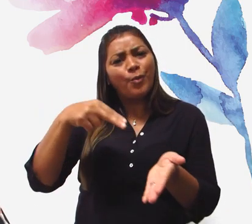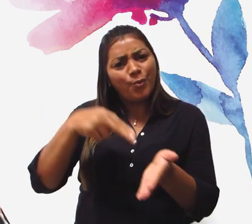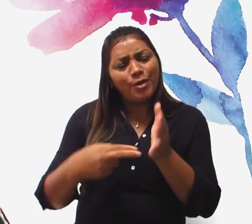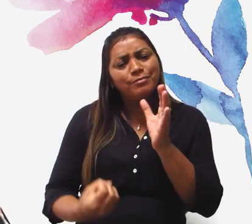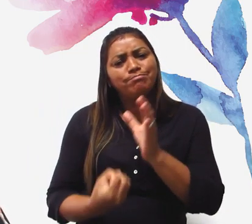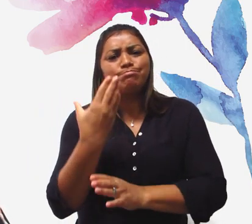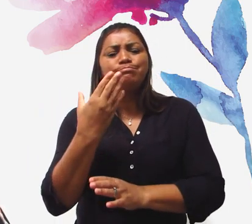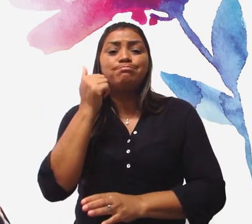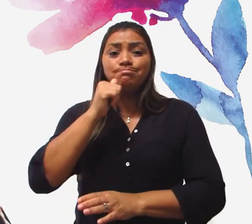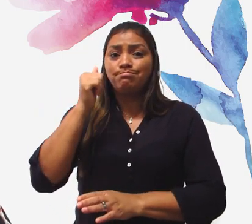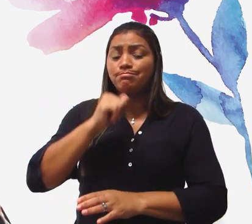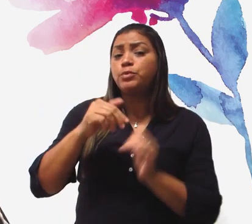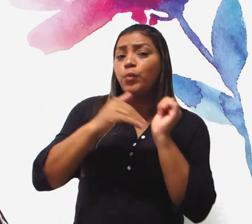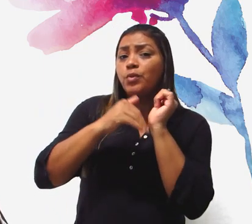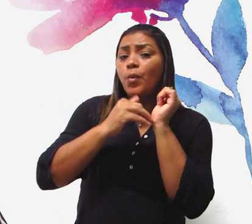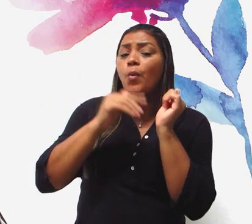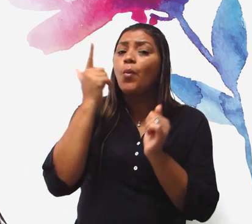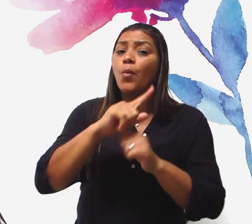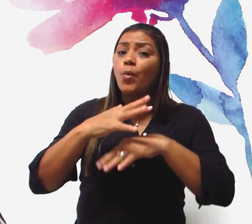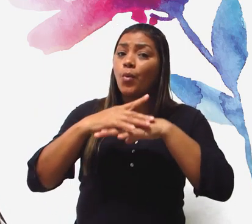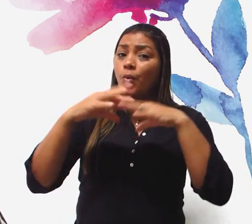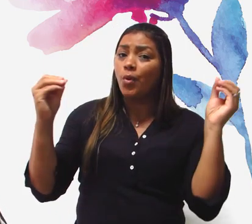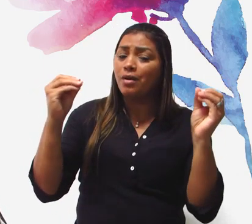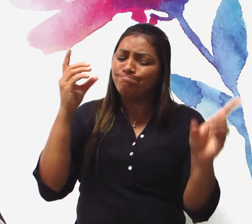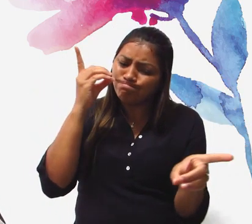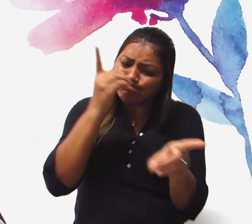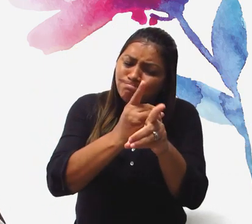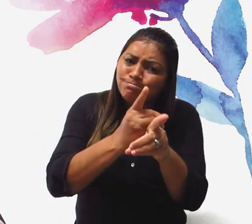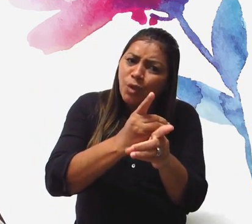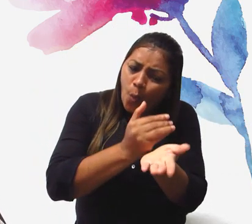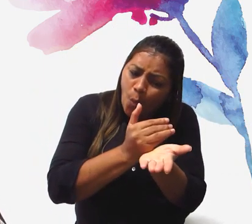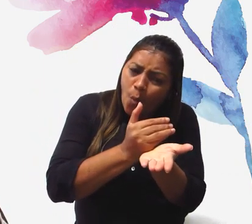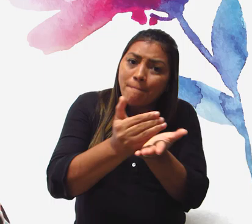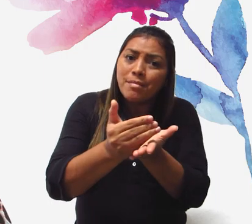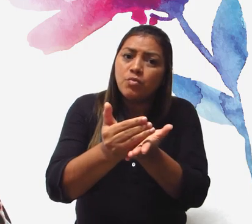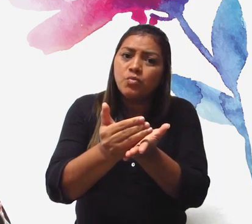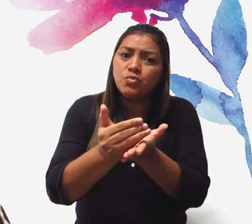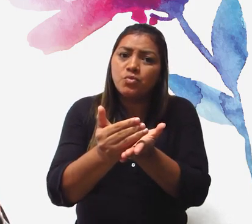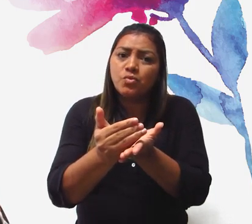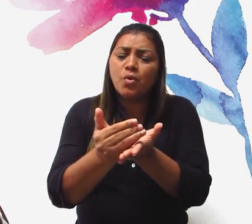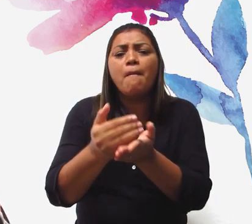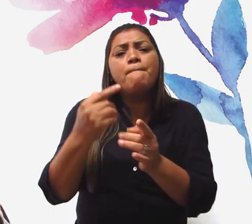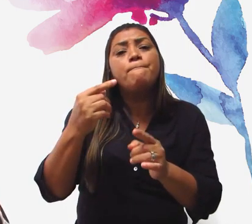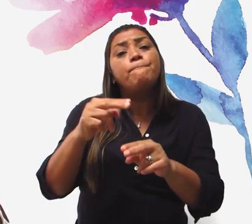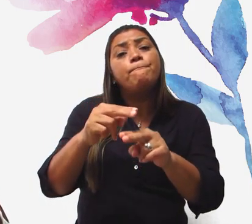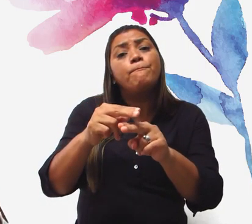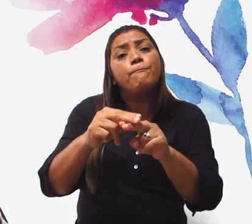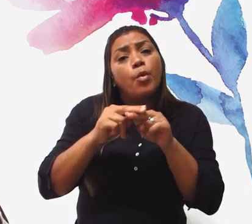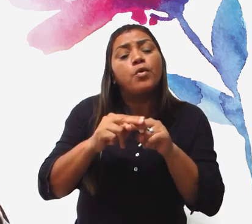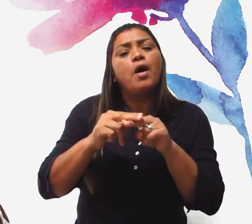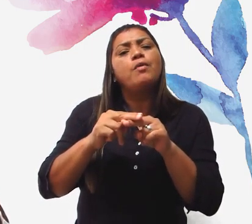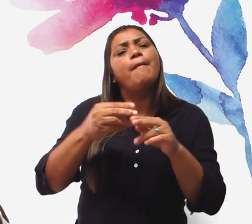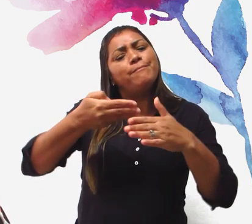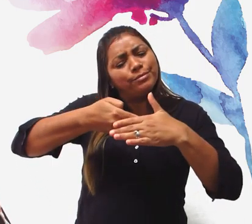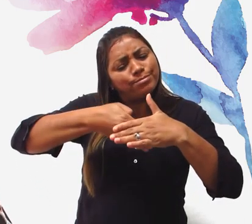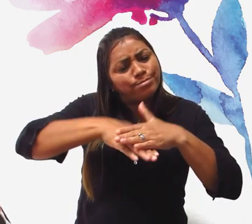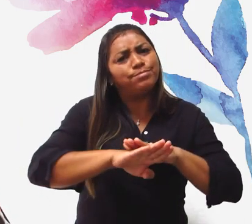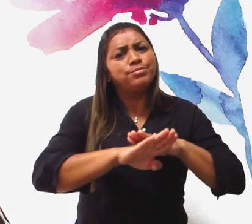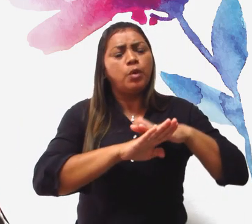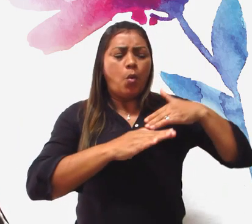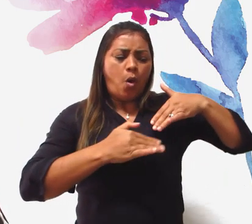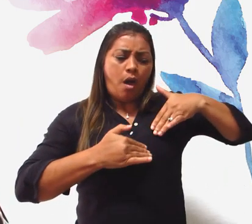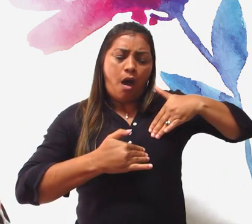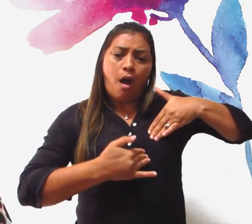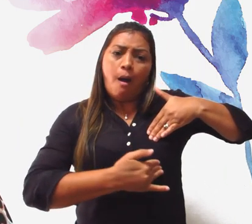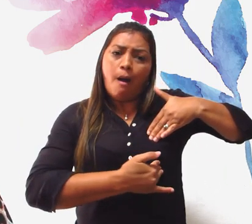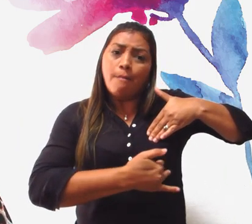mais frequente entre as mulheres e o segredo para a cura é diagnosticá-lo logo no início. Portanto, crie o